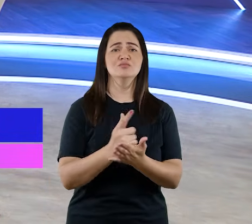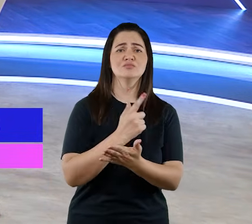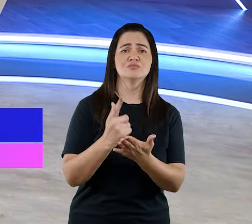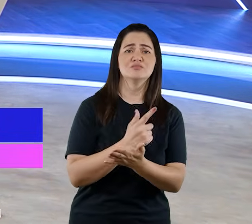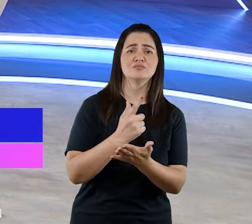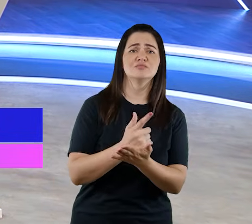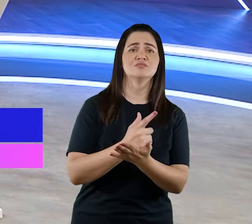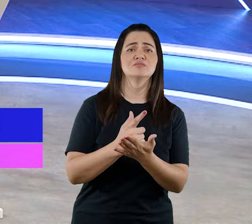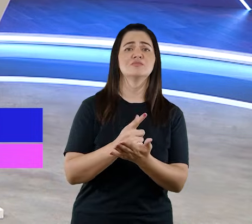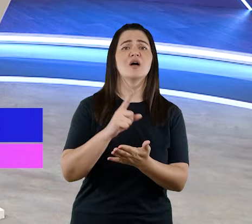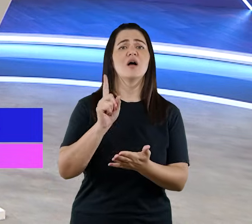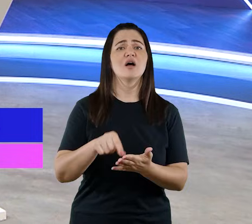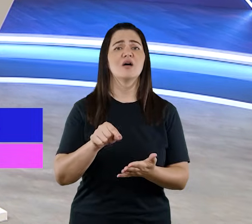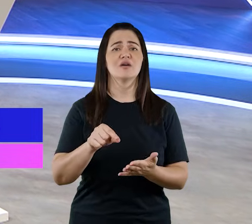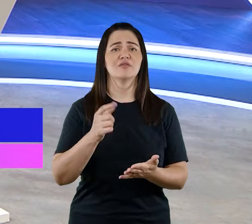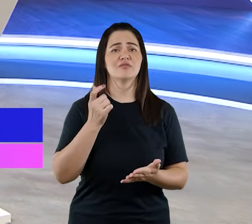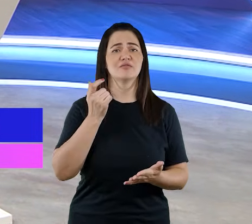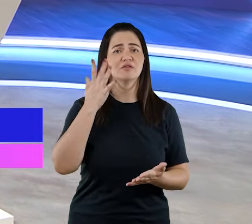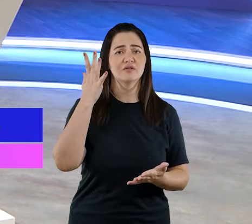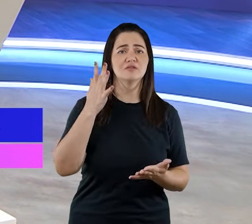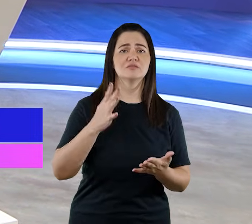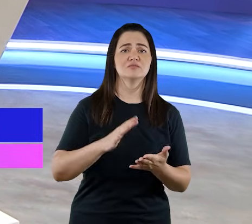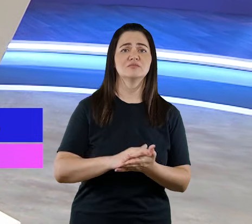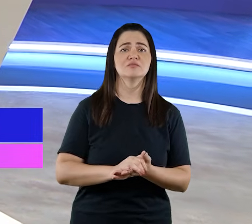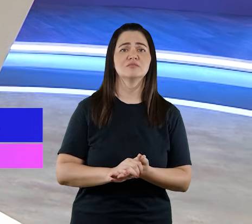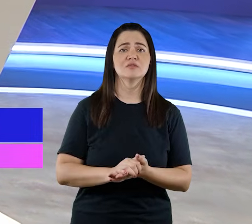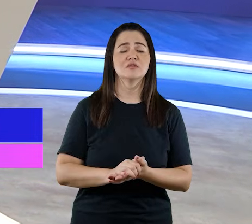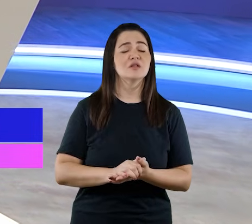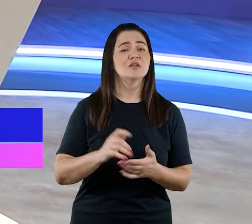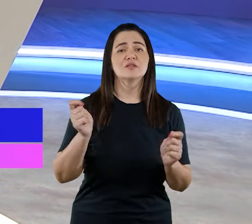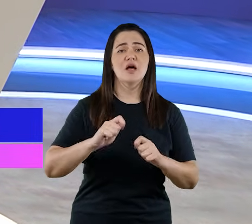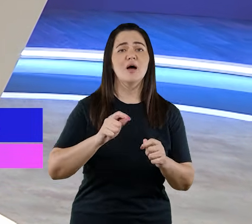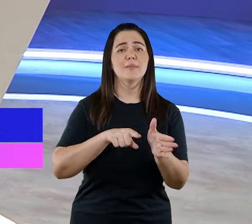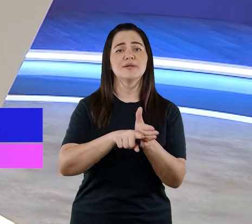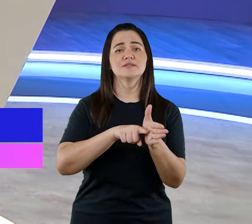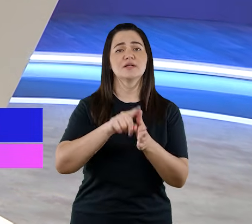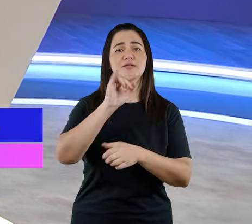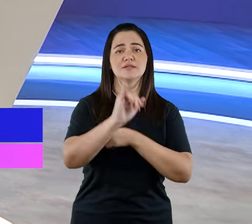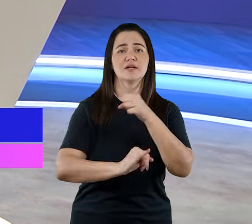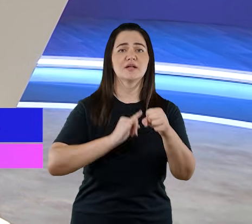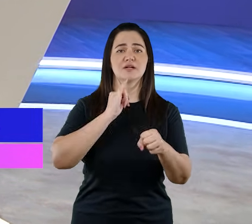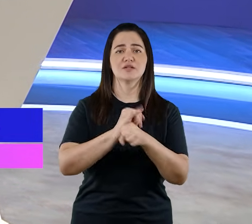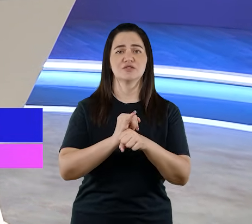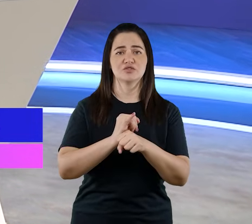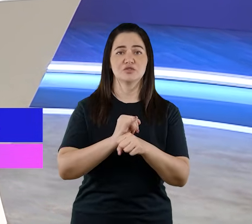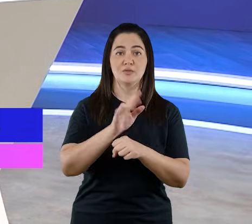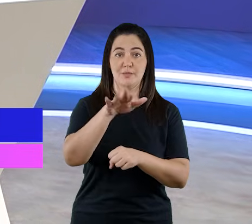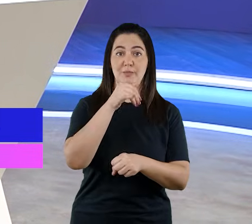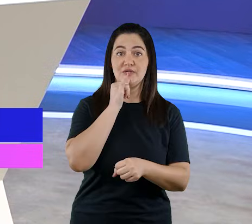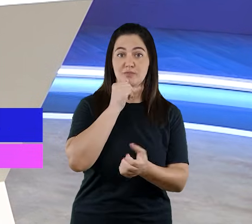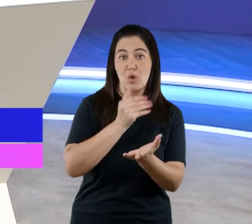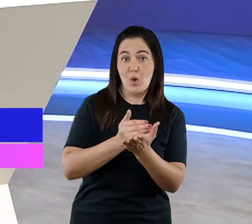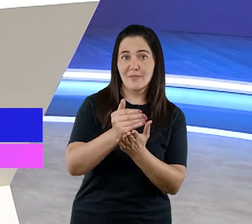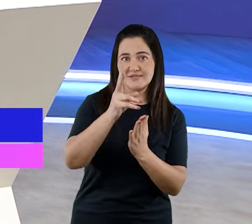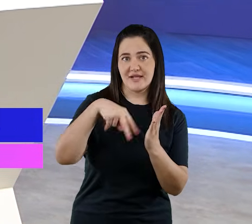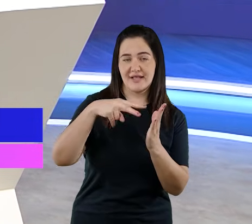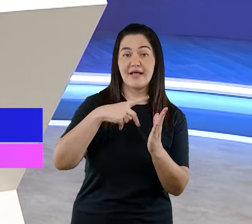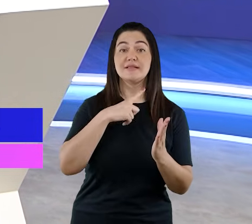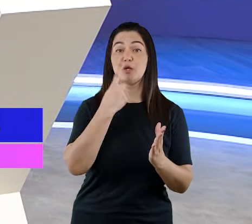livros impressionantes. E você pode achar na internet gratuitamente. Um deles chama-se Caminho a